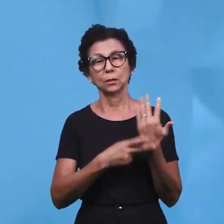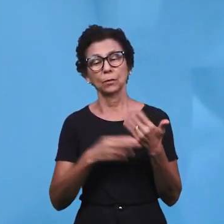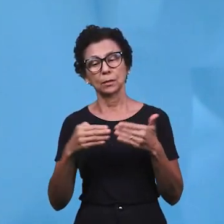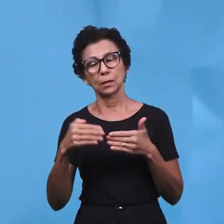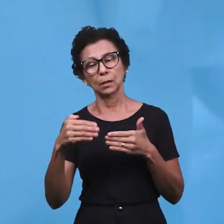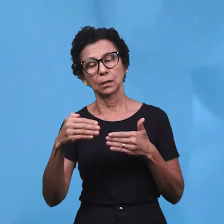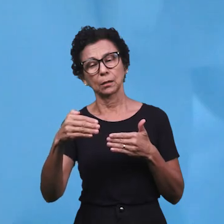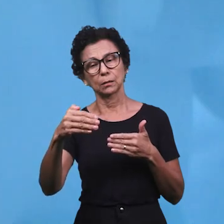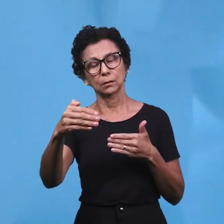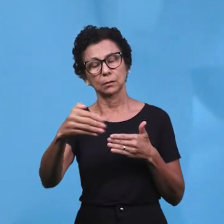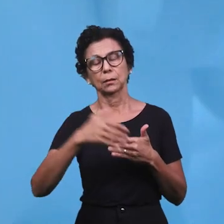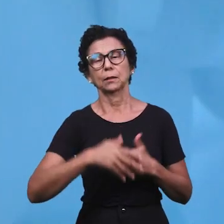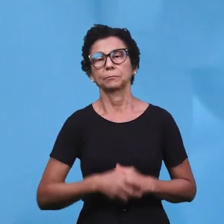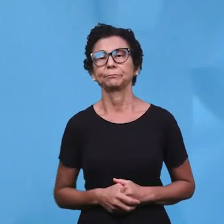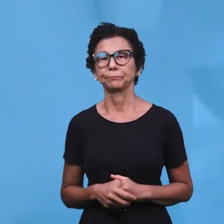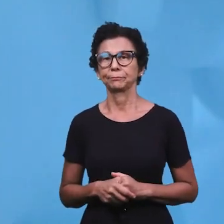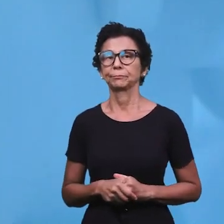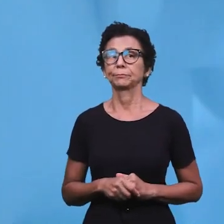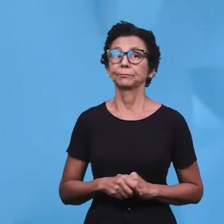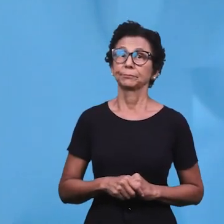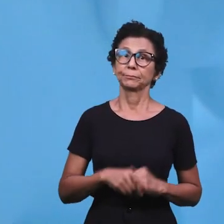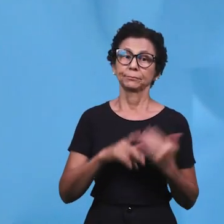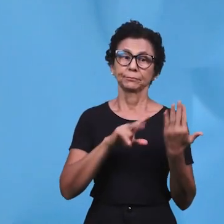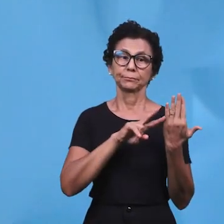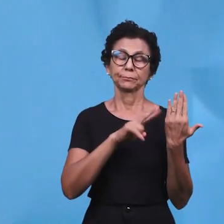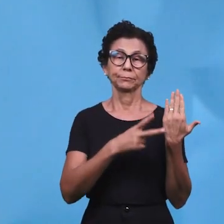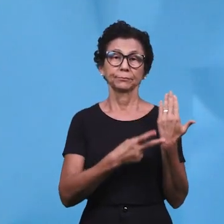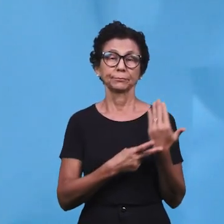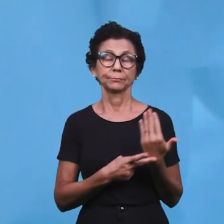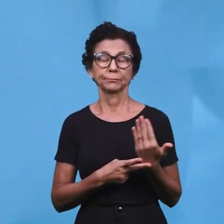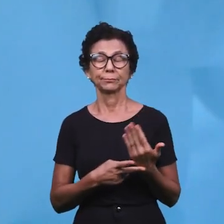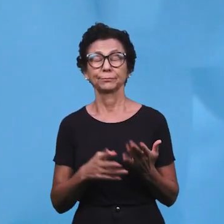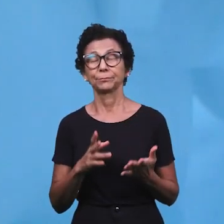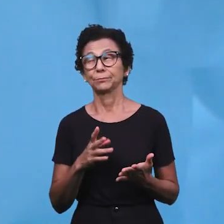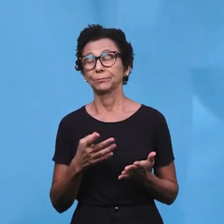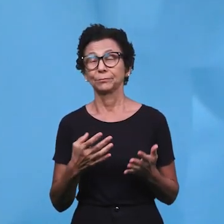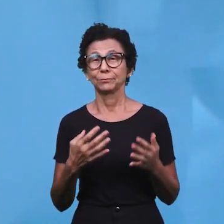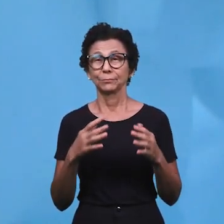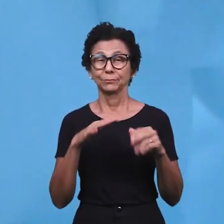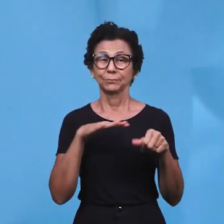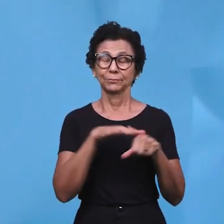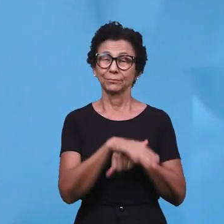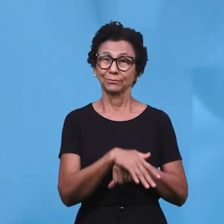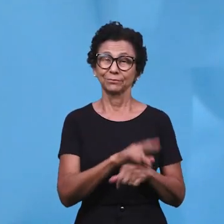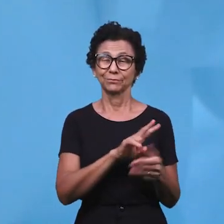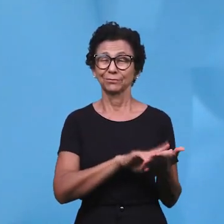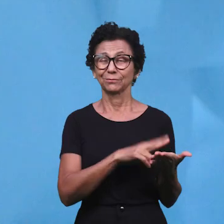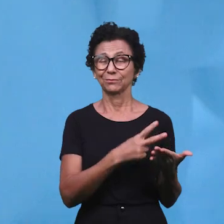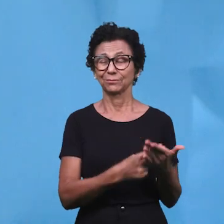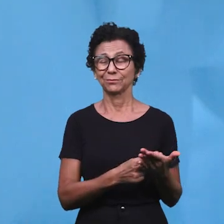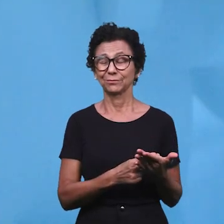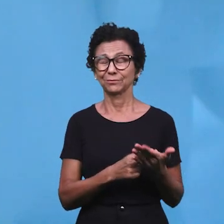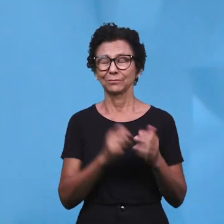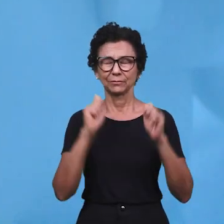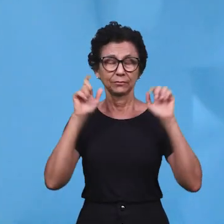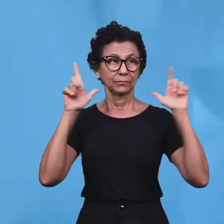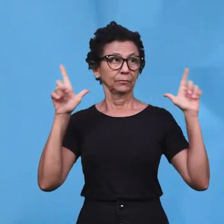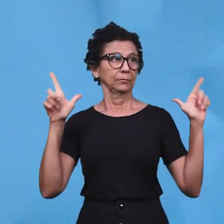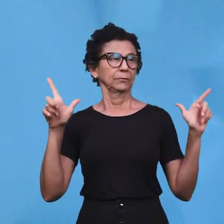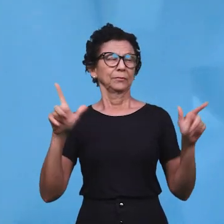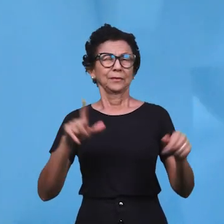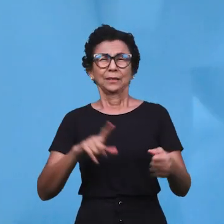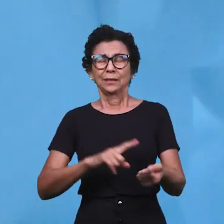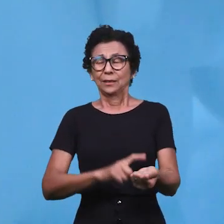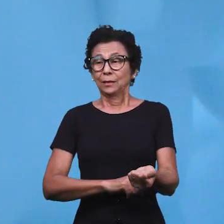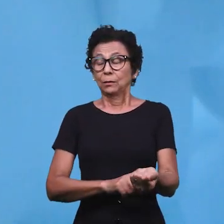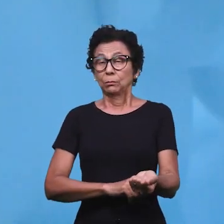As imediatas, todos nós sabemos, né? Uma noite mal dormida, né, no outro dia pode gerar irritabilidade,